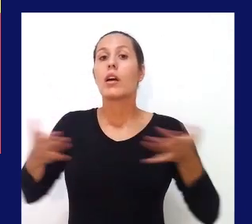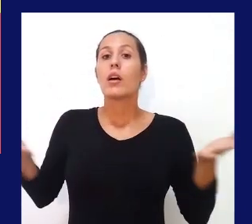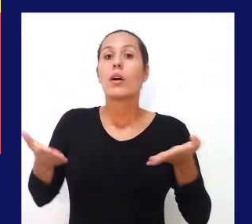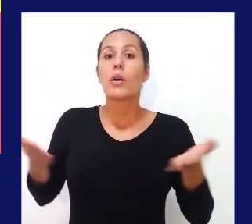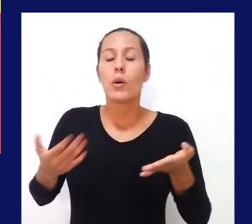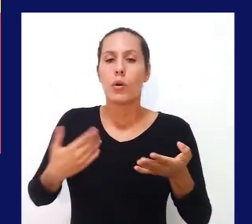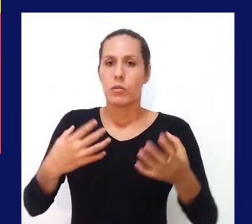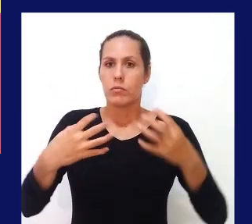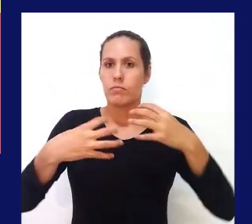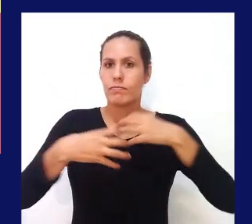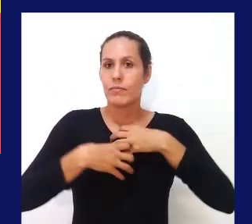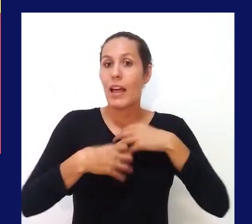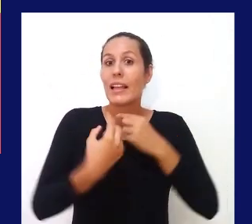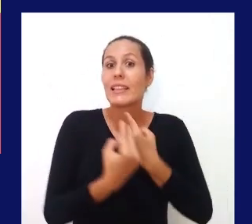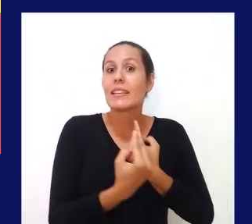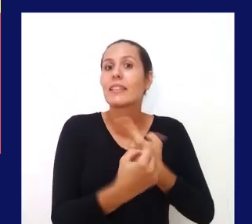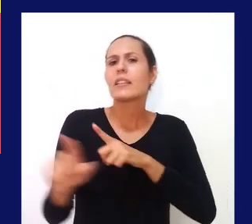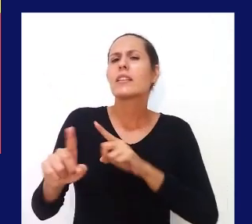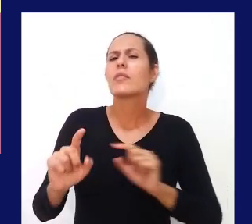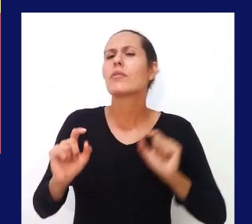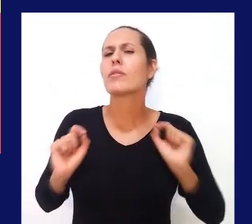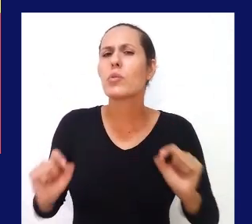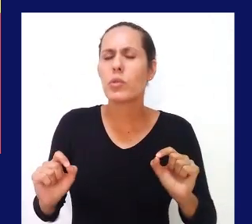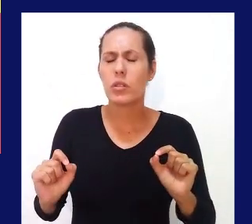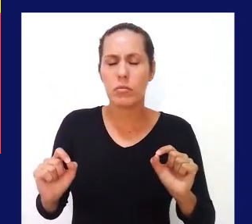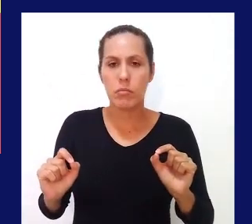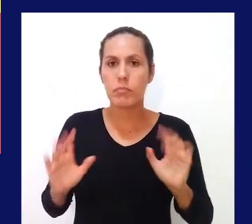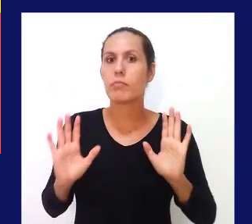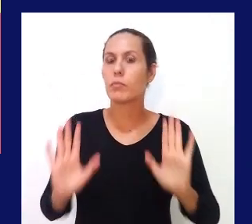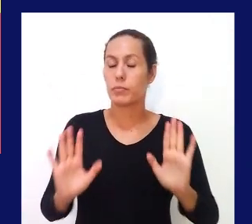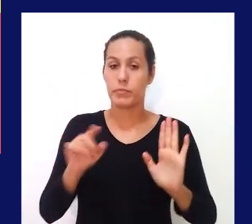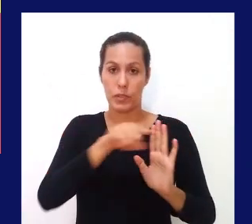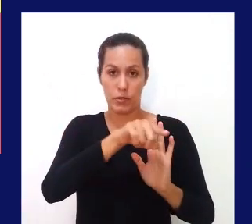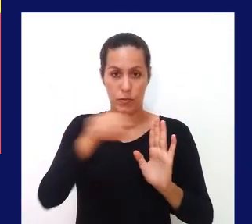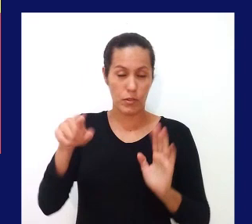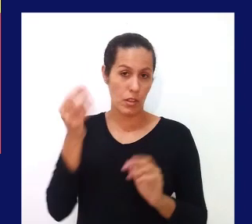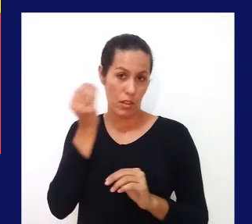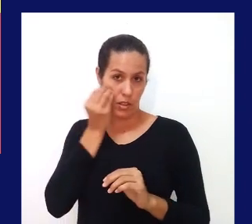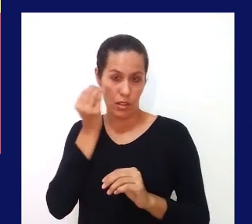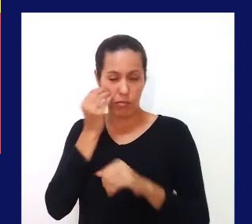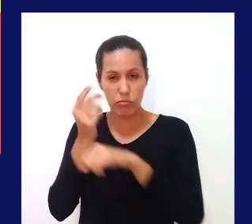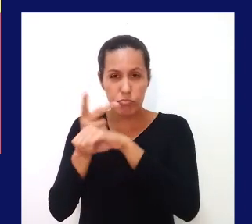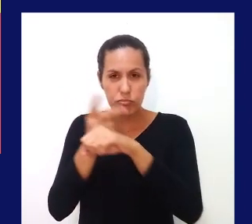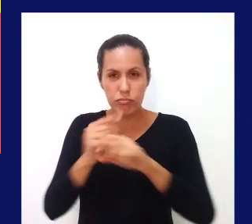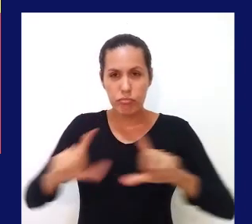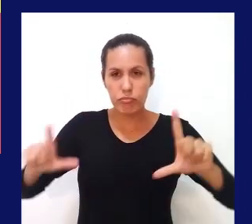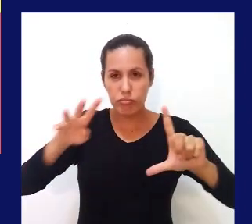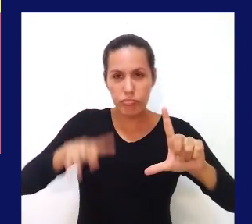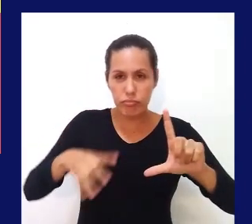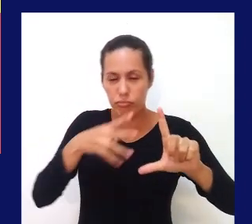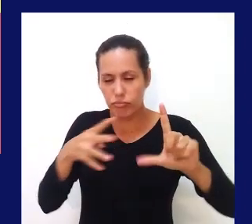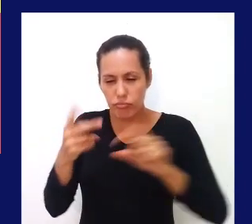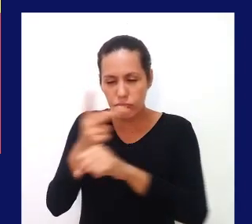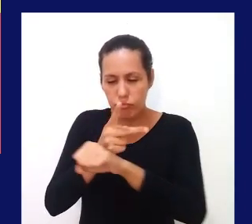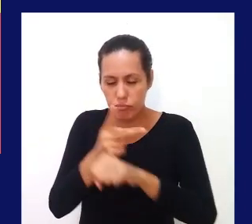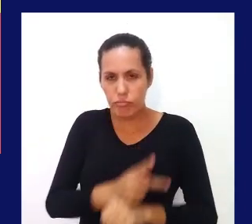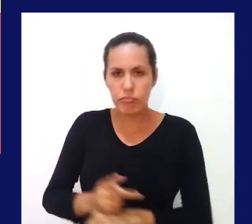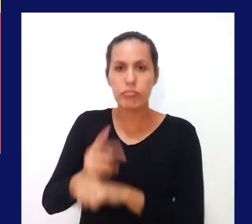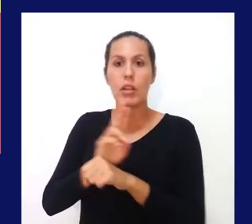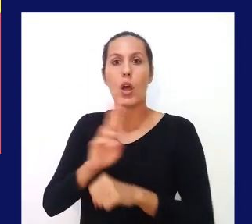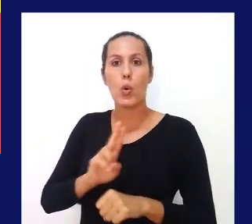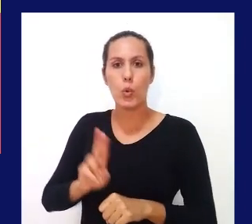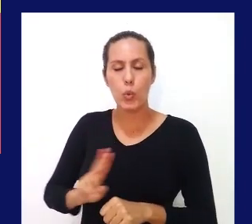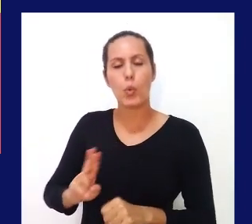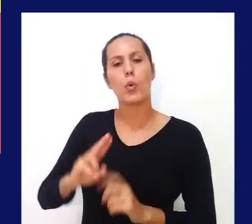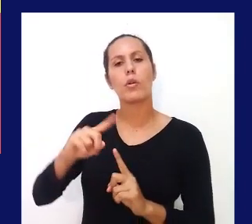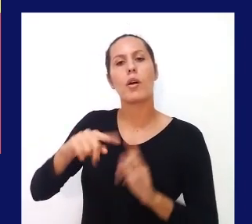o nosso desafio. Que desafio é esse, professora? Vocês vão tentar procurar na grade